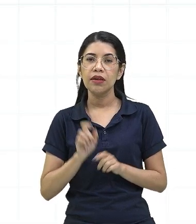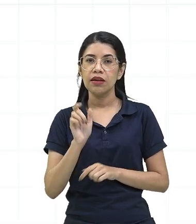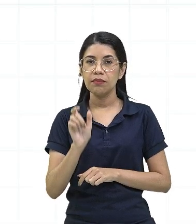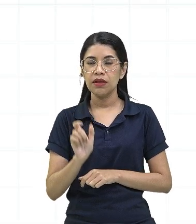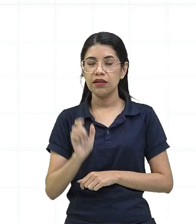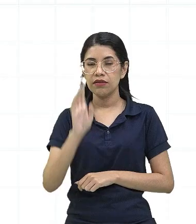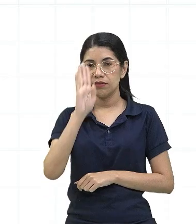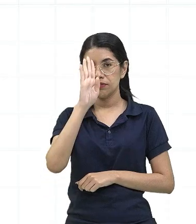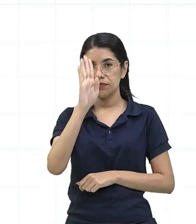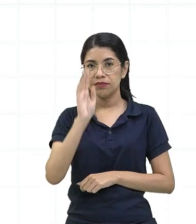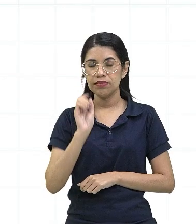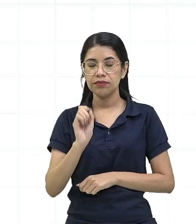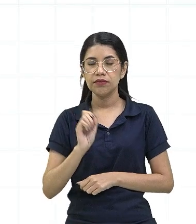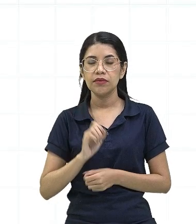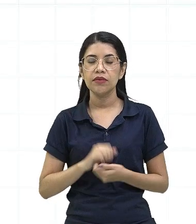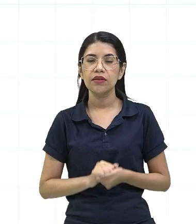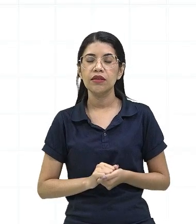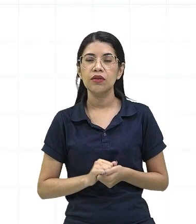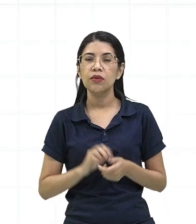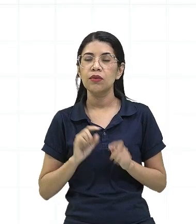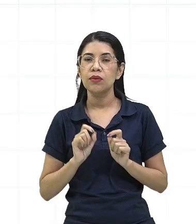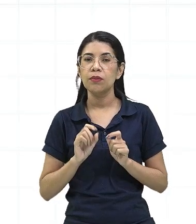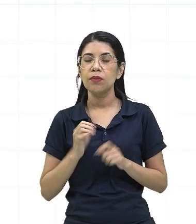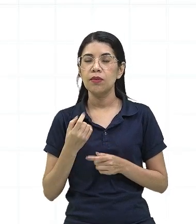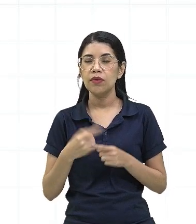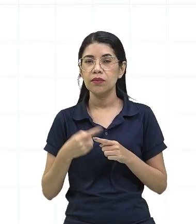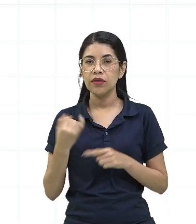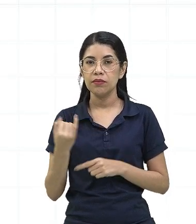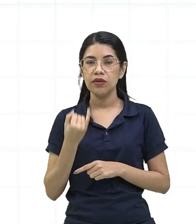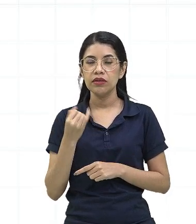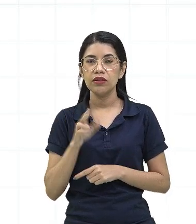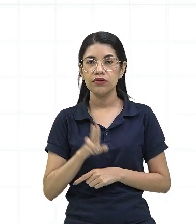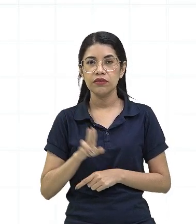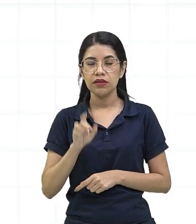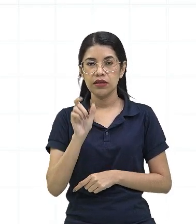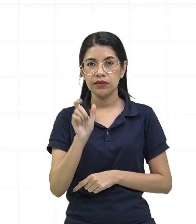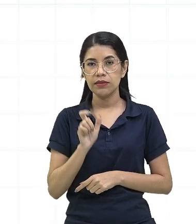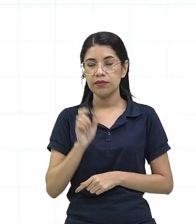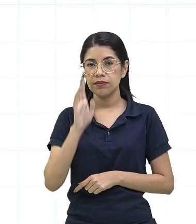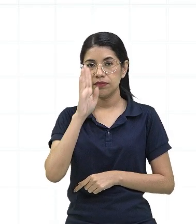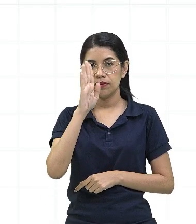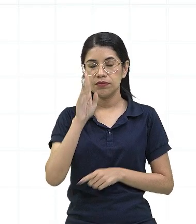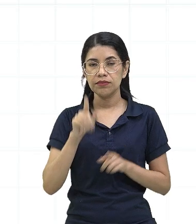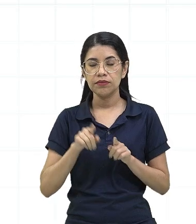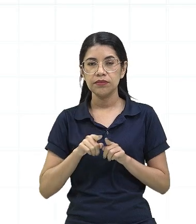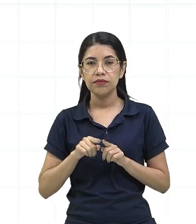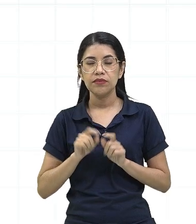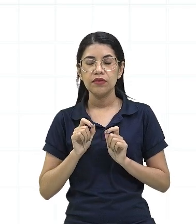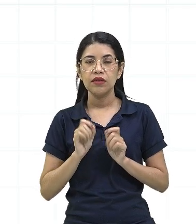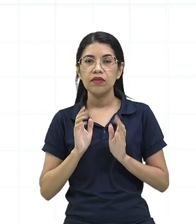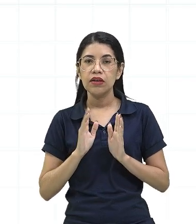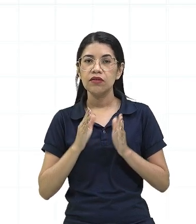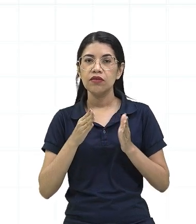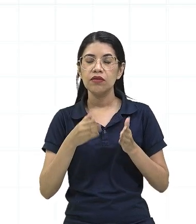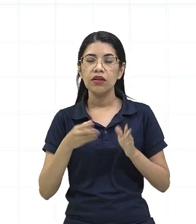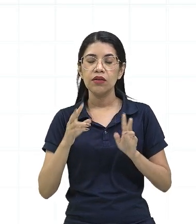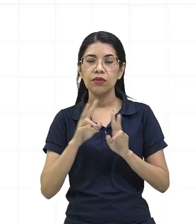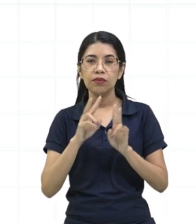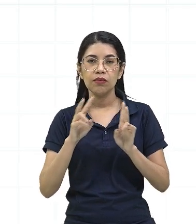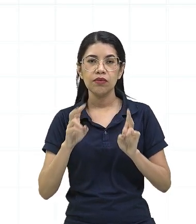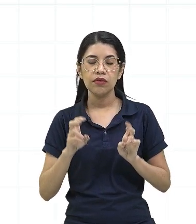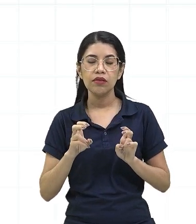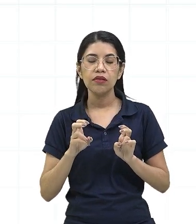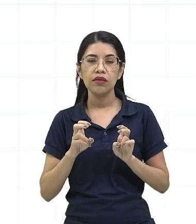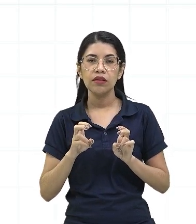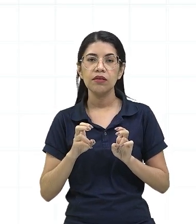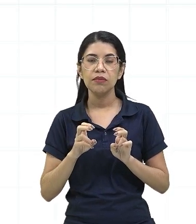importante entender qual é a função das palavras-chave, justamente que vai focar no tema central